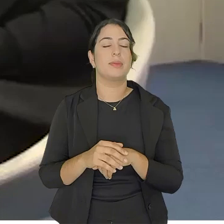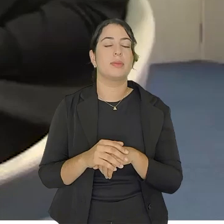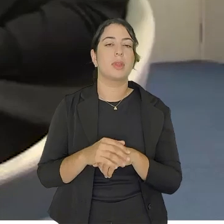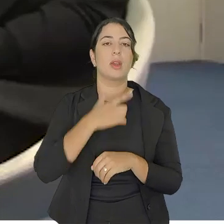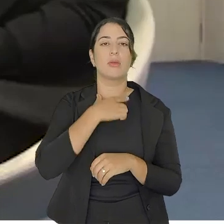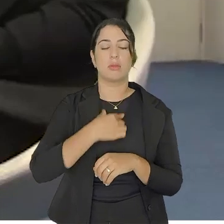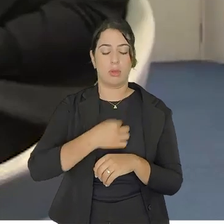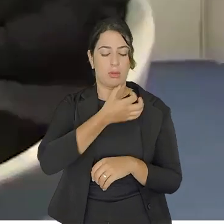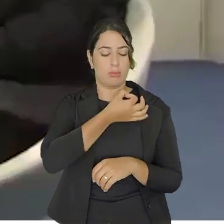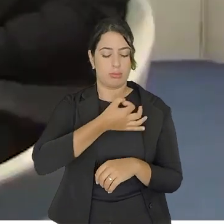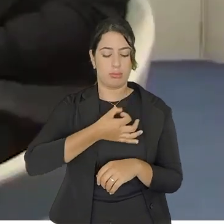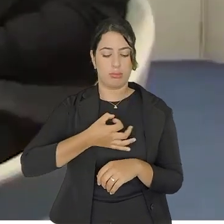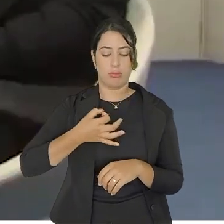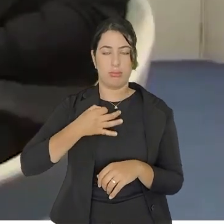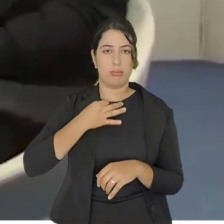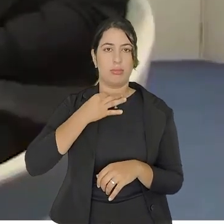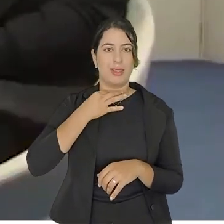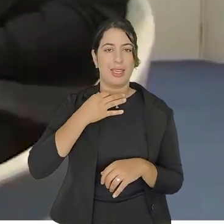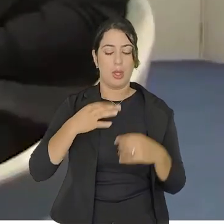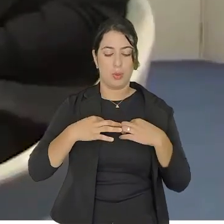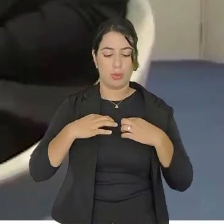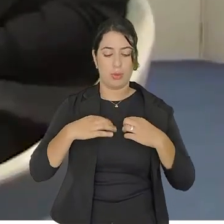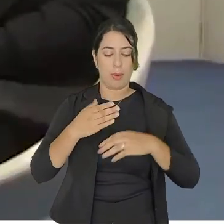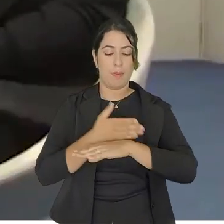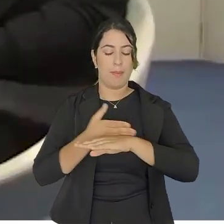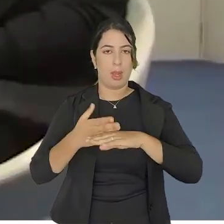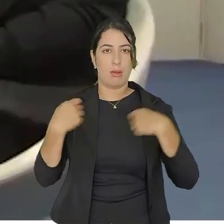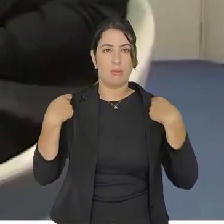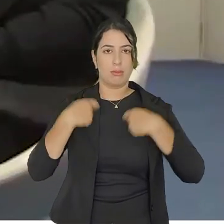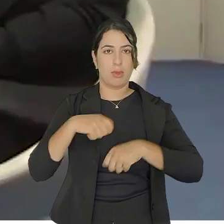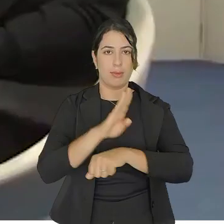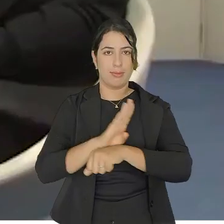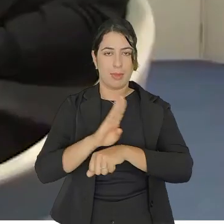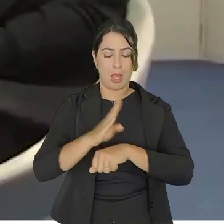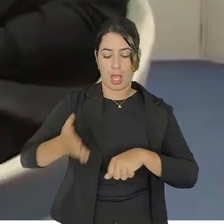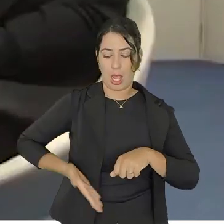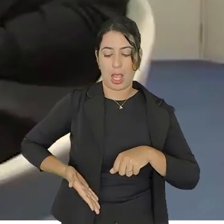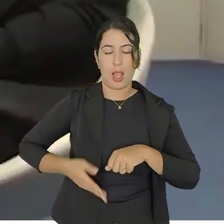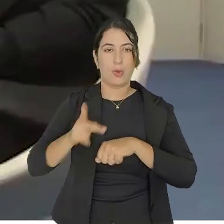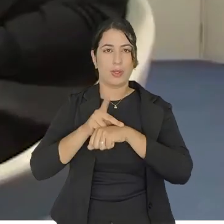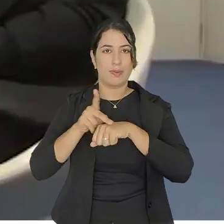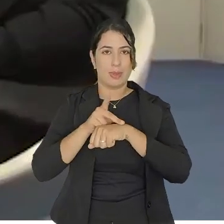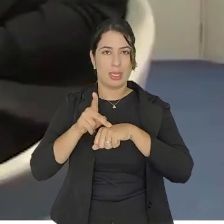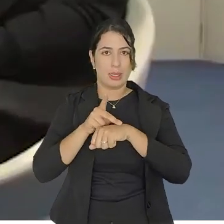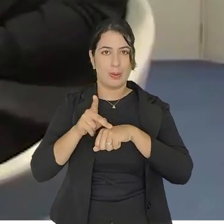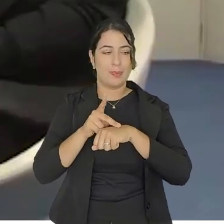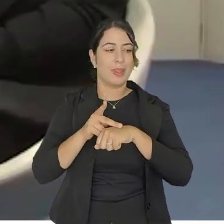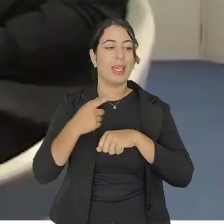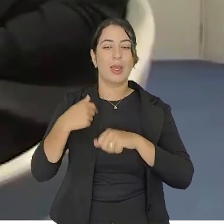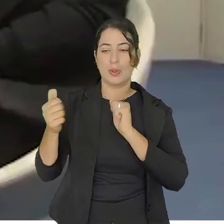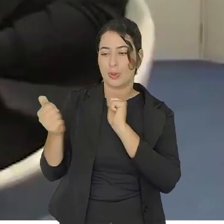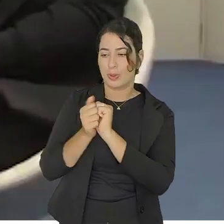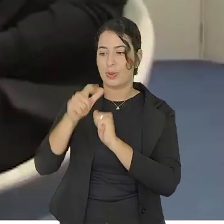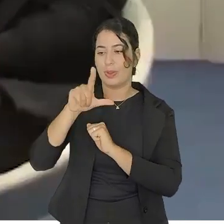um colarzinho de pérola também. Estou com uma blusa branca, um casaco creme e uma calça preta. E a gente está aqui, estou junto aqui